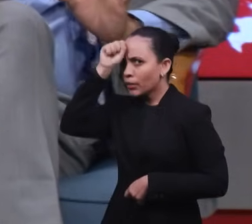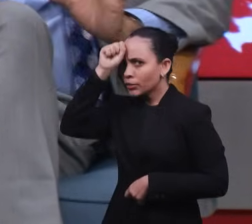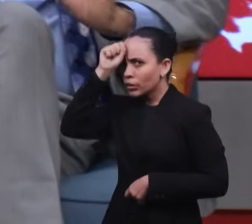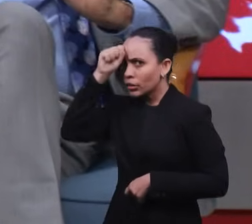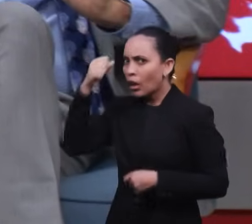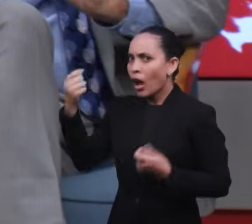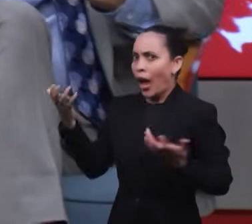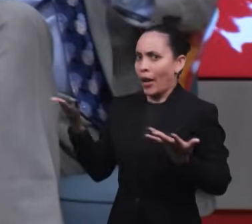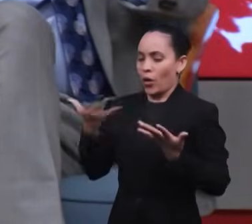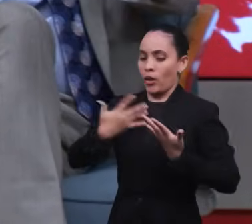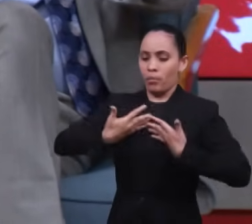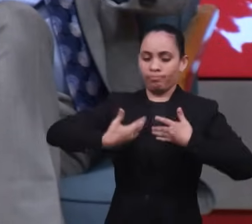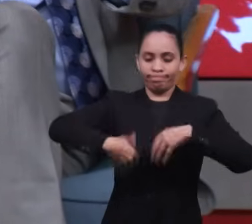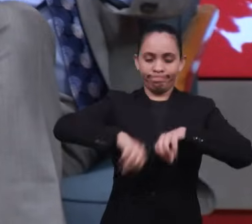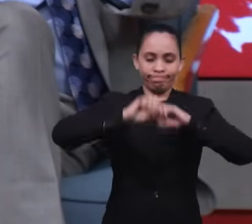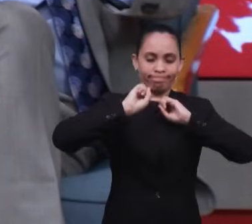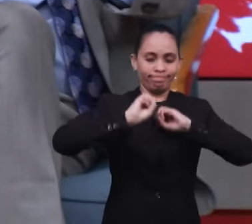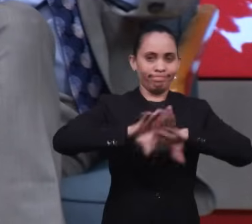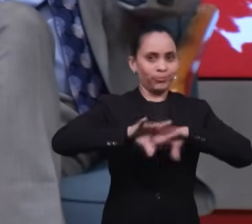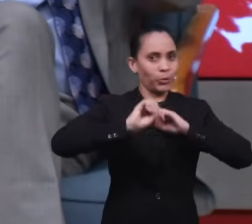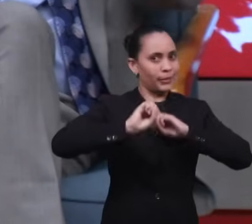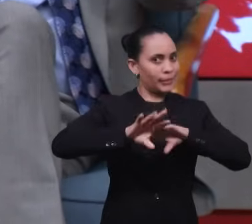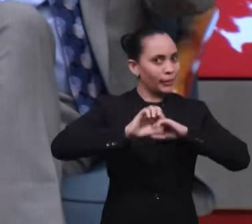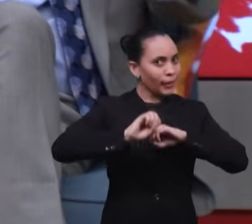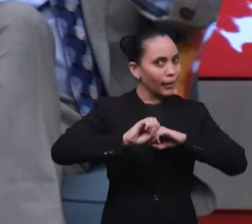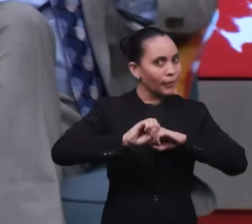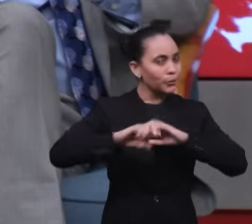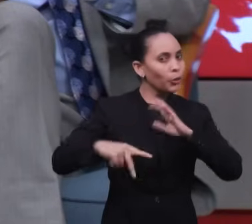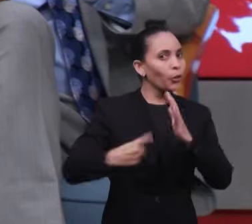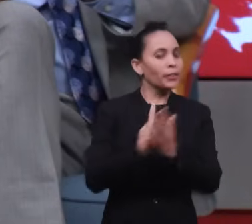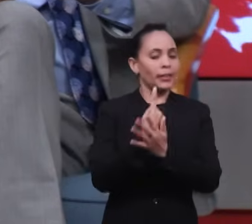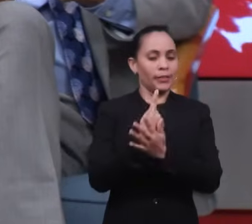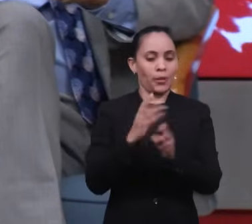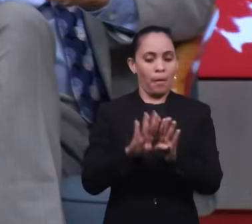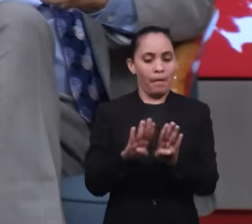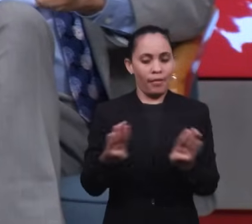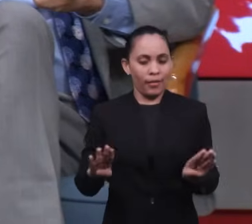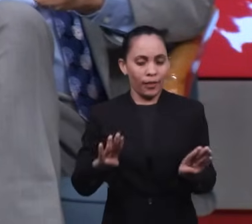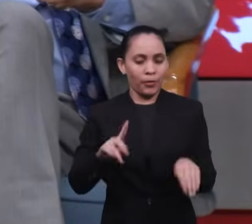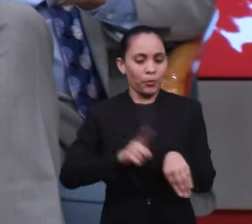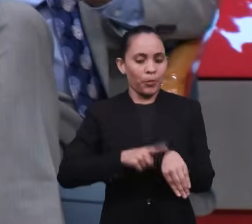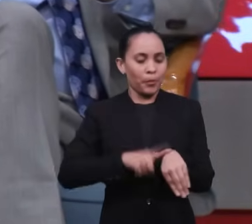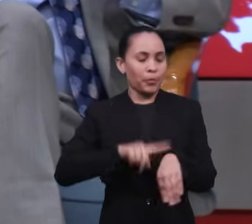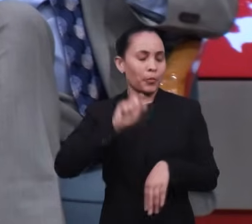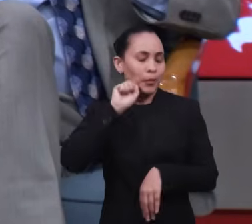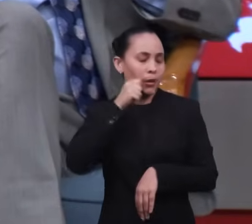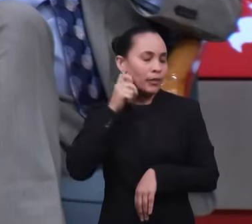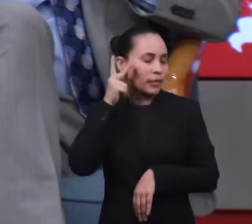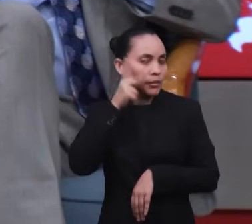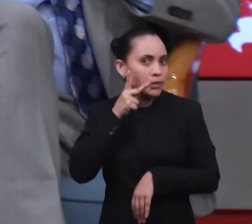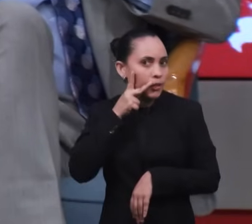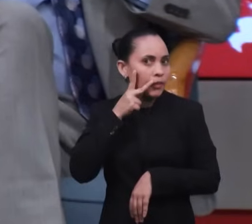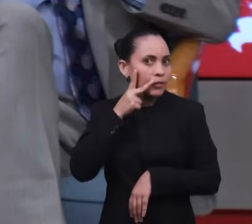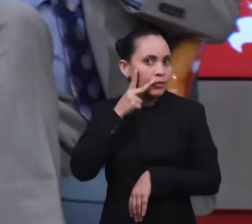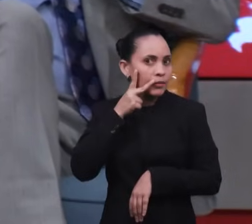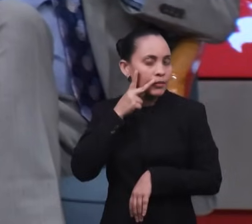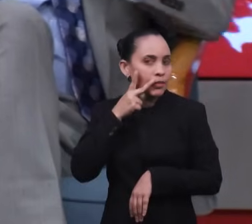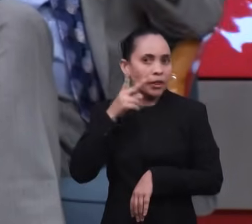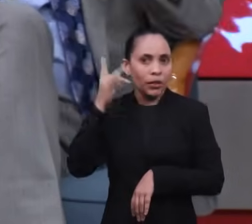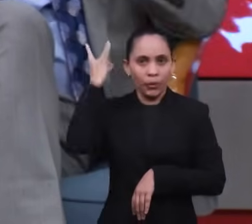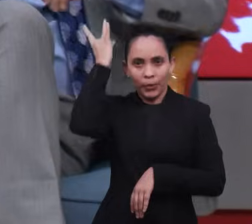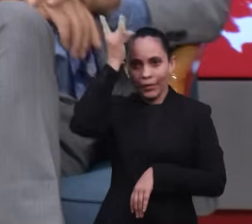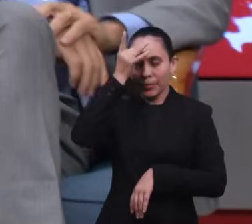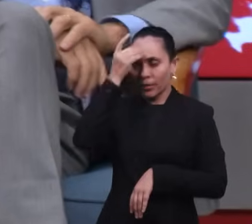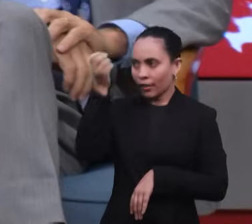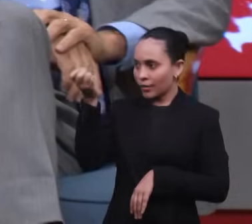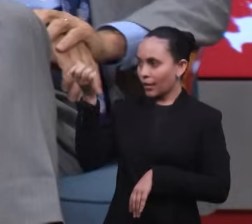ensinei. Então ele aplica todo o ensinamento da ceia para a igreja como aquilo que o Espírito Santo